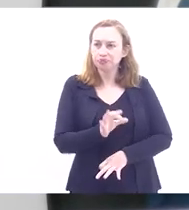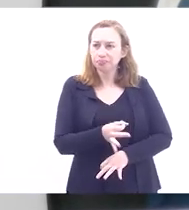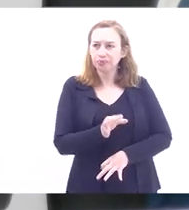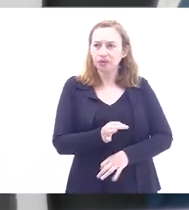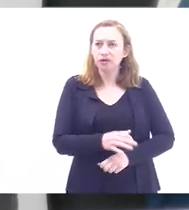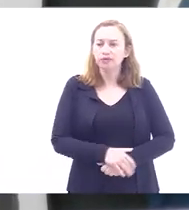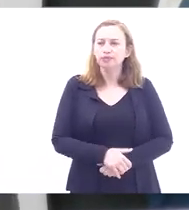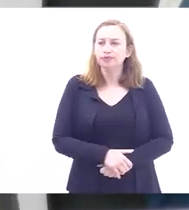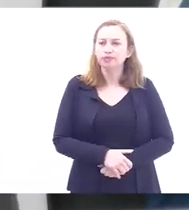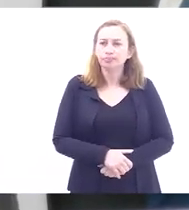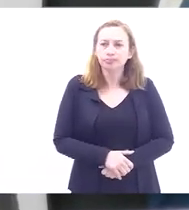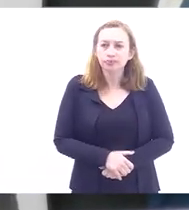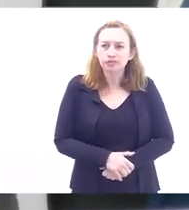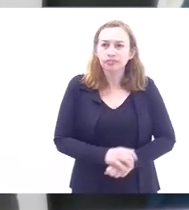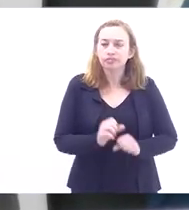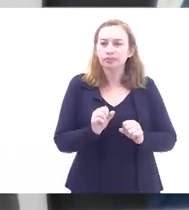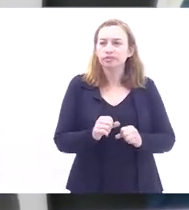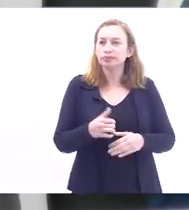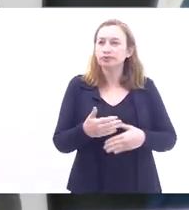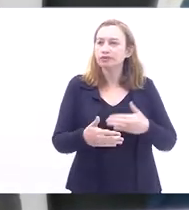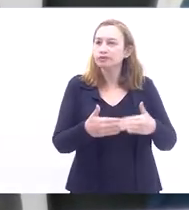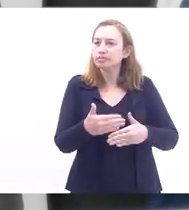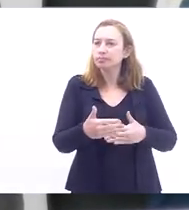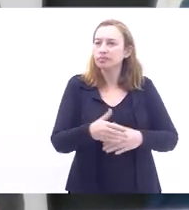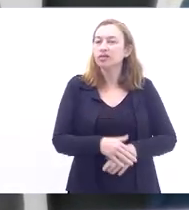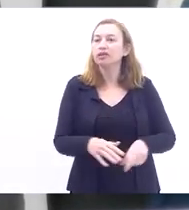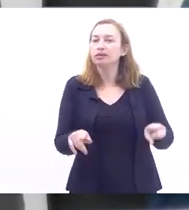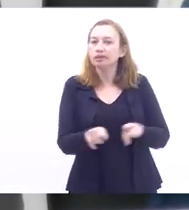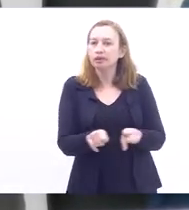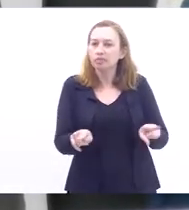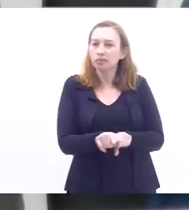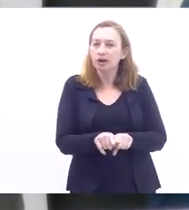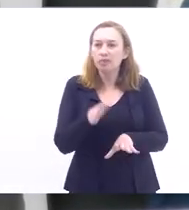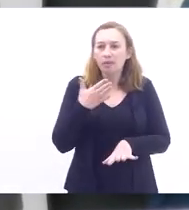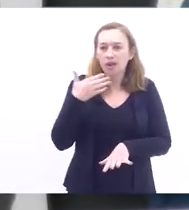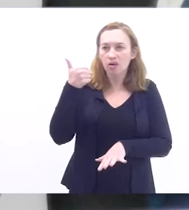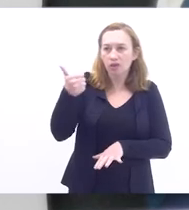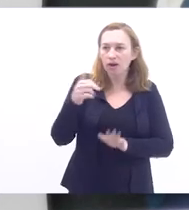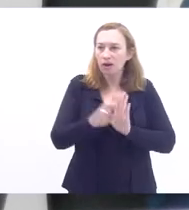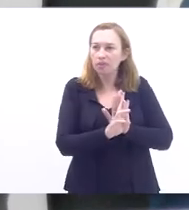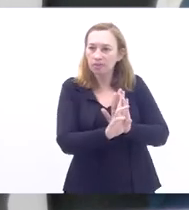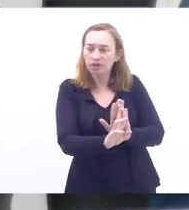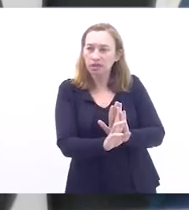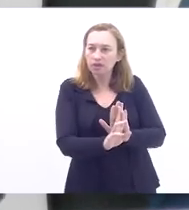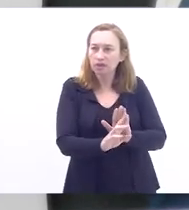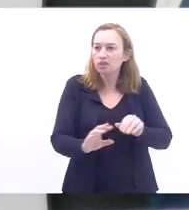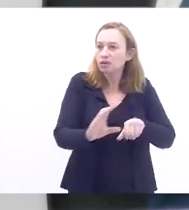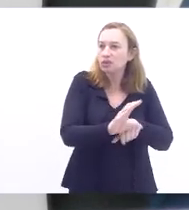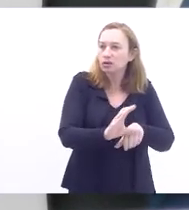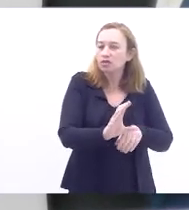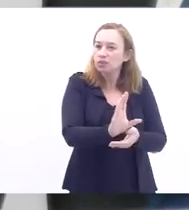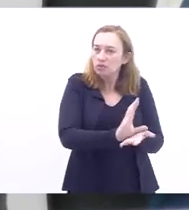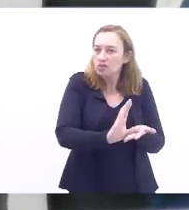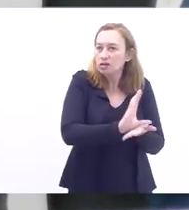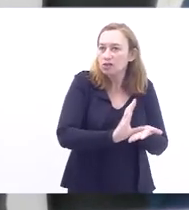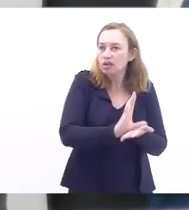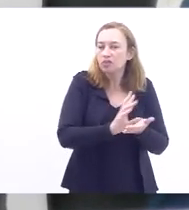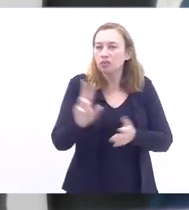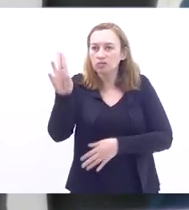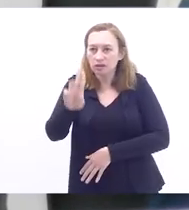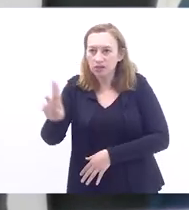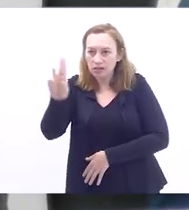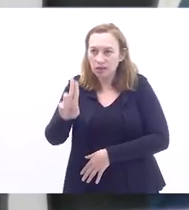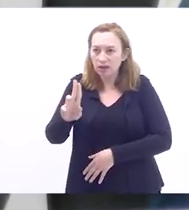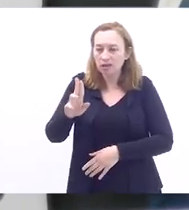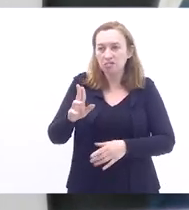aquela que eu tenho que ouvir que possam participar do processo também melhorar a representação no conselho Universitário de então sobre isso embora